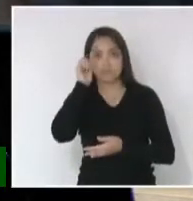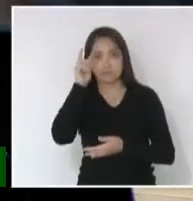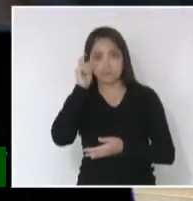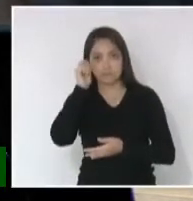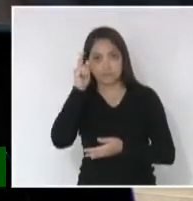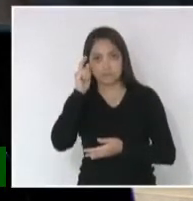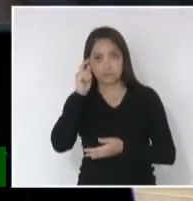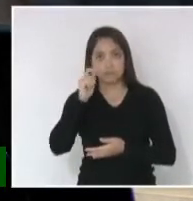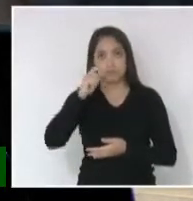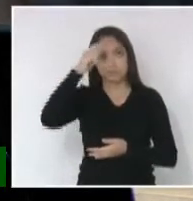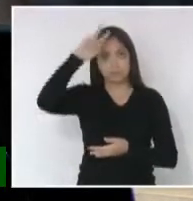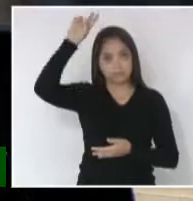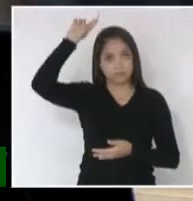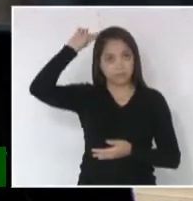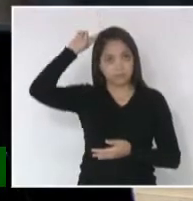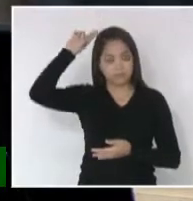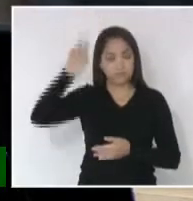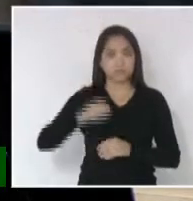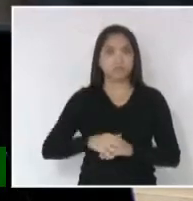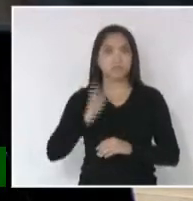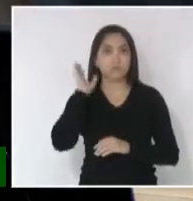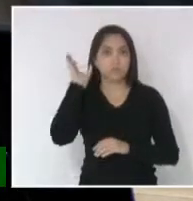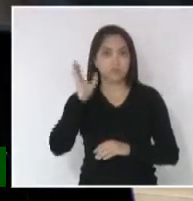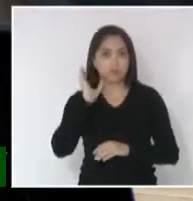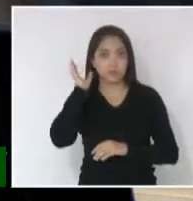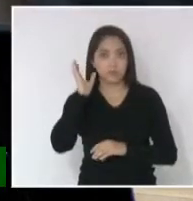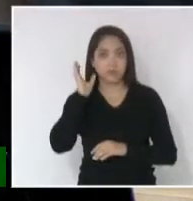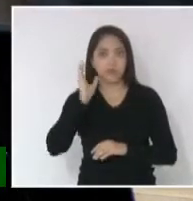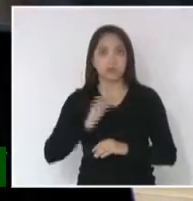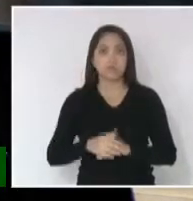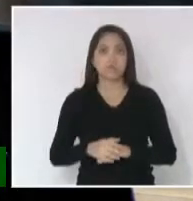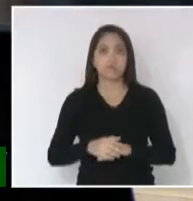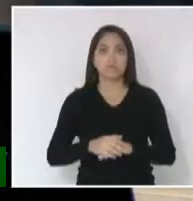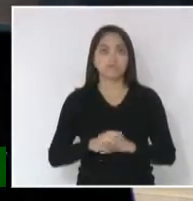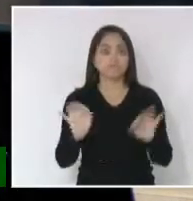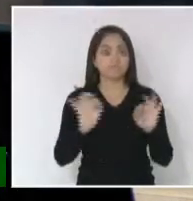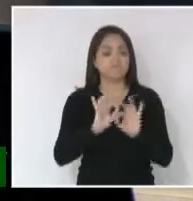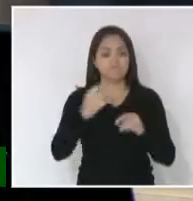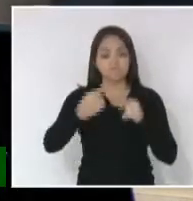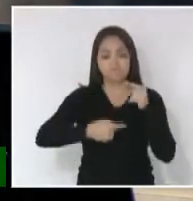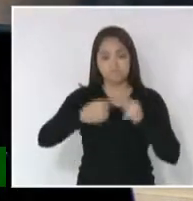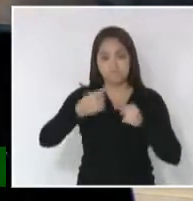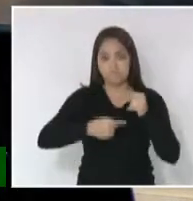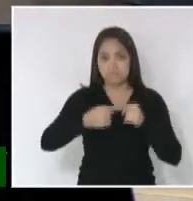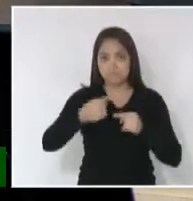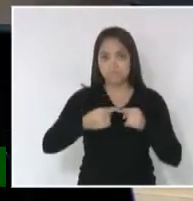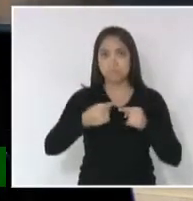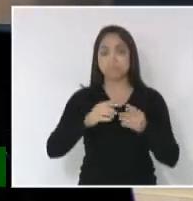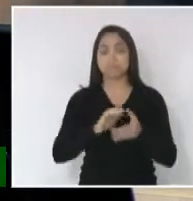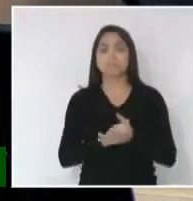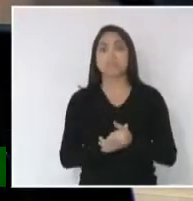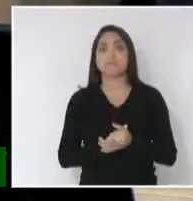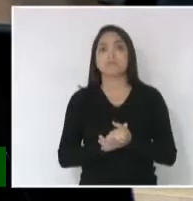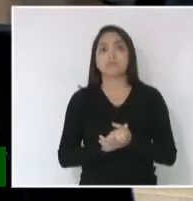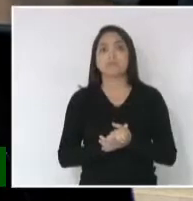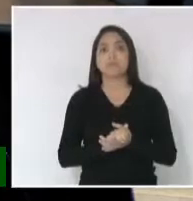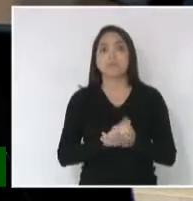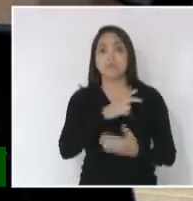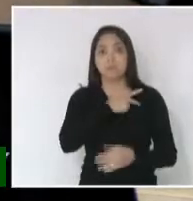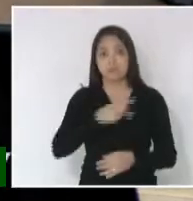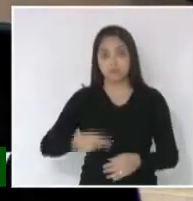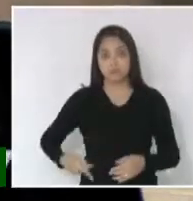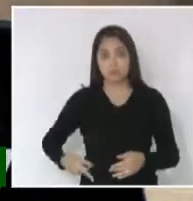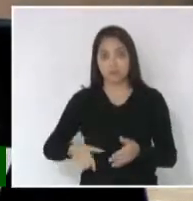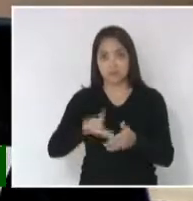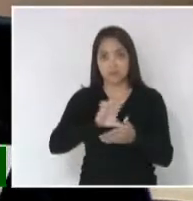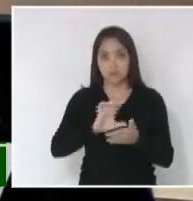Dr. Vicente Caropreso e a senhora deputada Ana Paula Lima. Nada mais havendo para constar. O senhor presidente, antes de encerrar